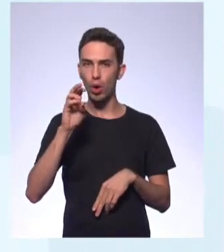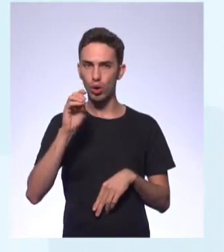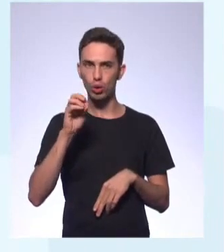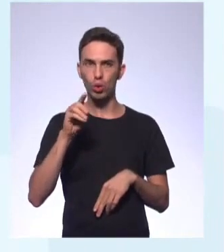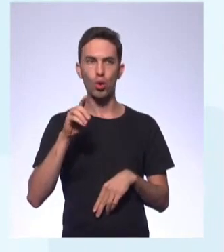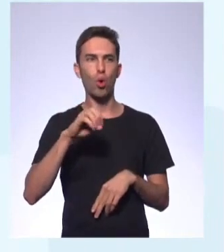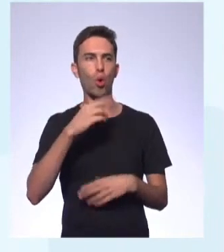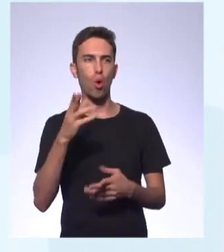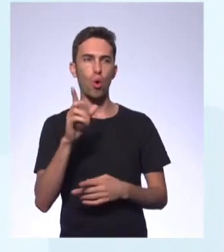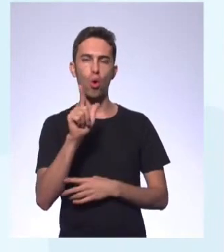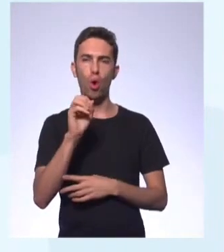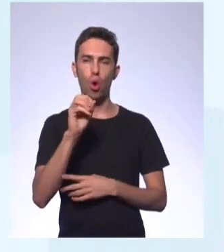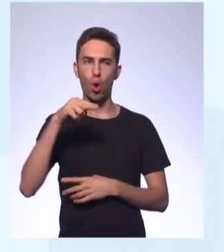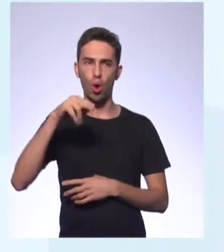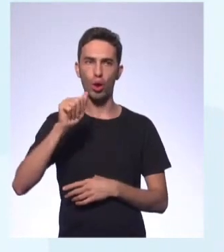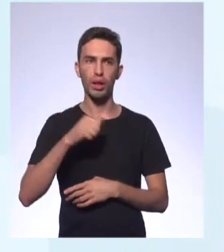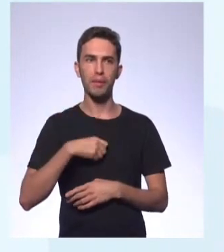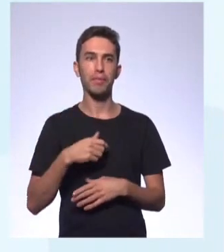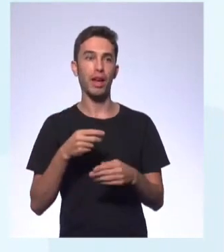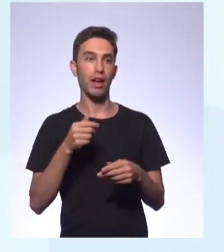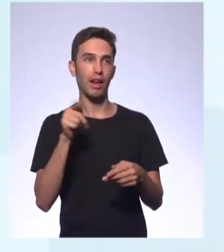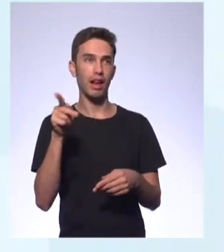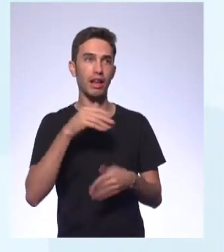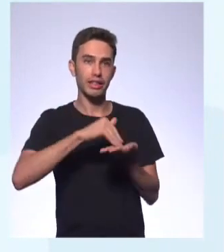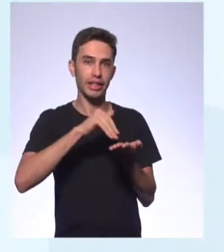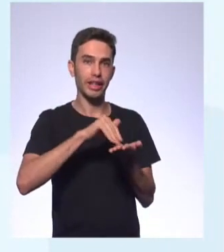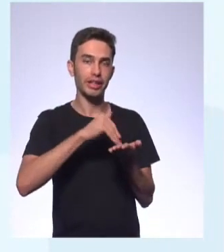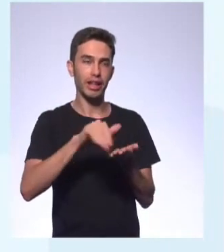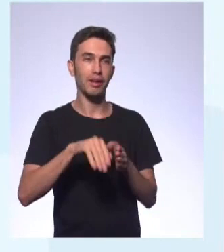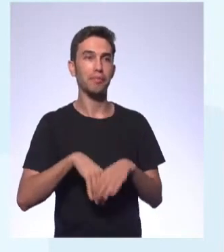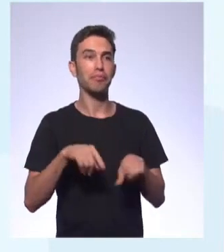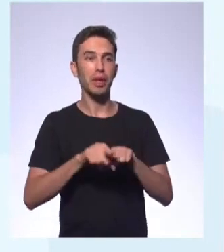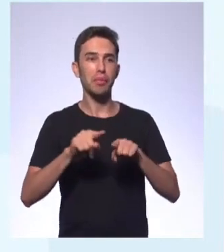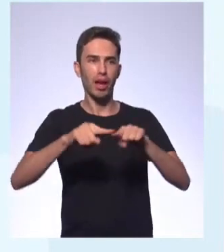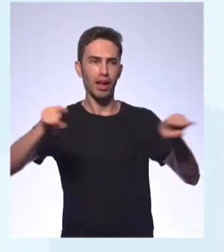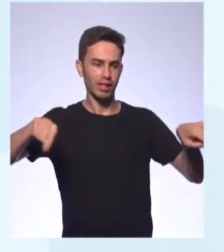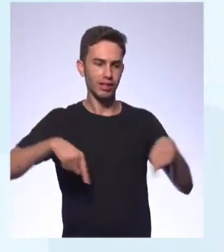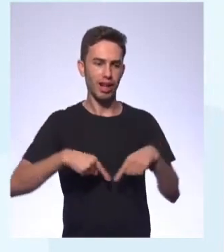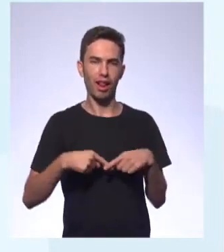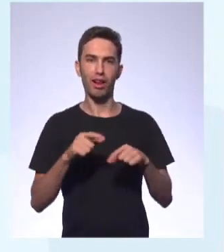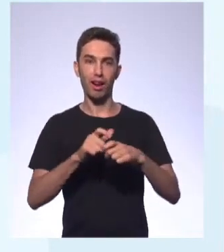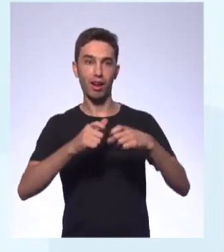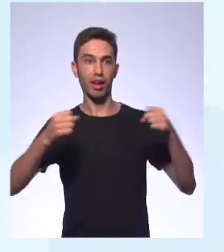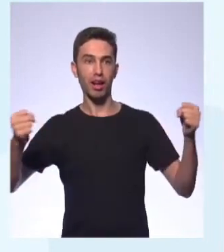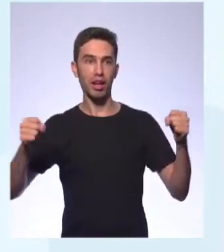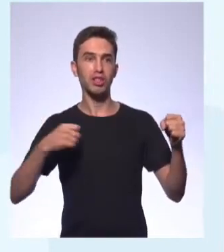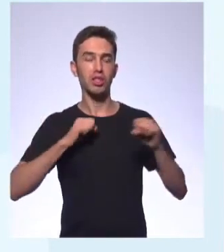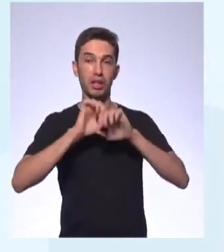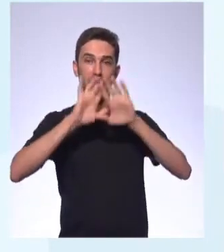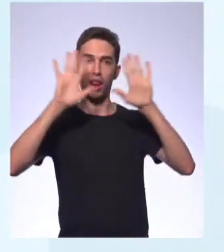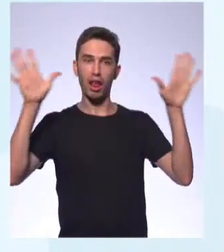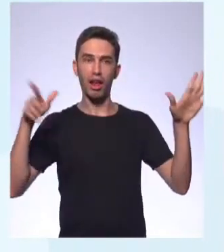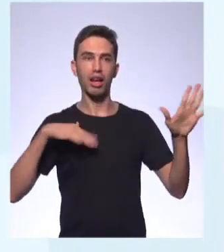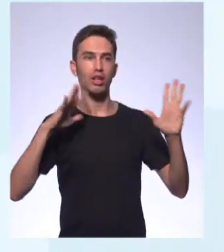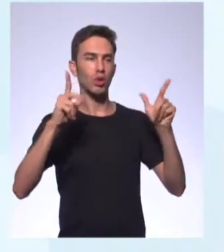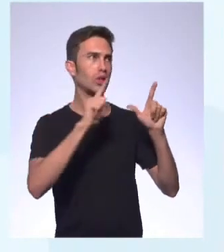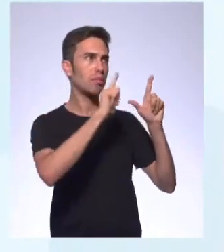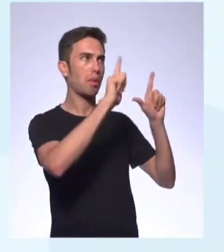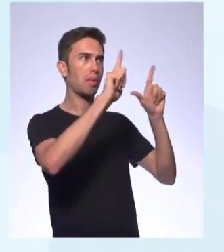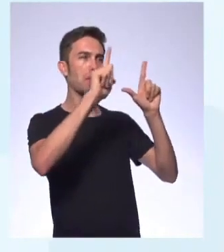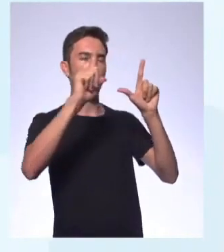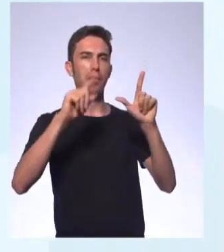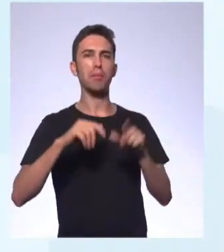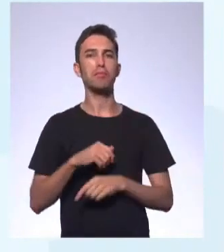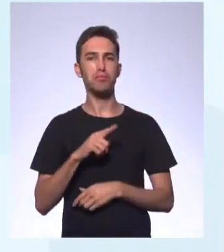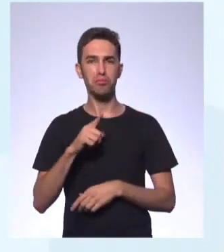permeio ficava-lhes a secretária. A sala era vasta e clara, e toda ela adornada de quadros